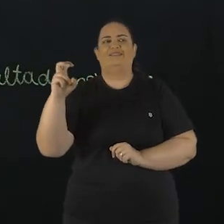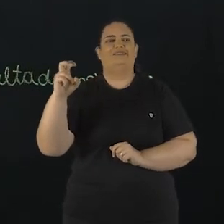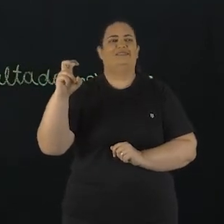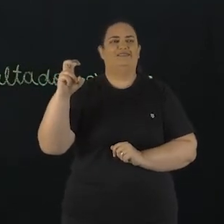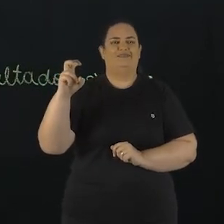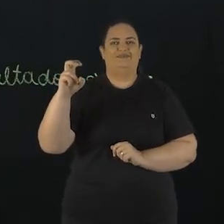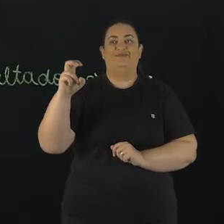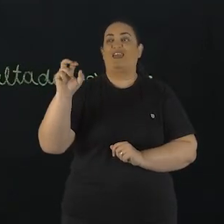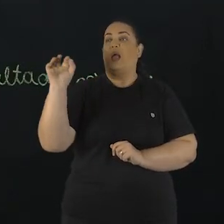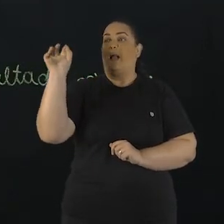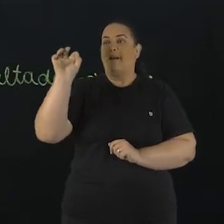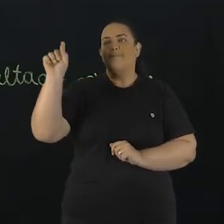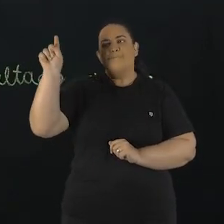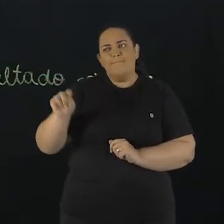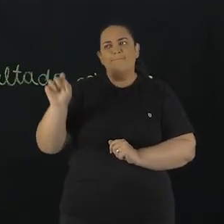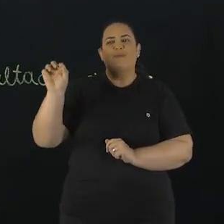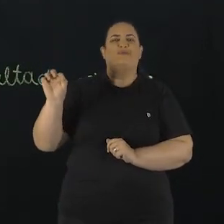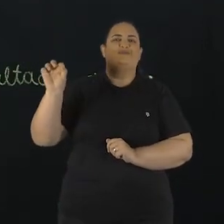coincide com